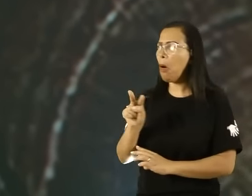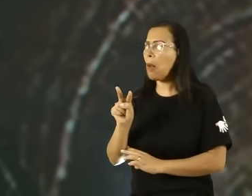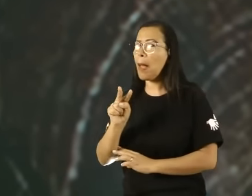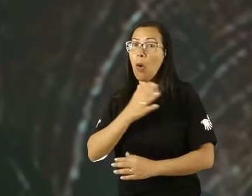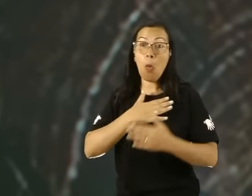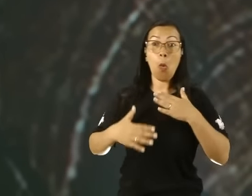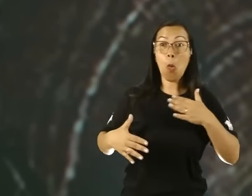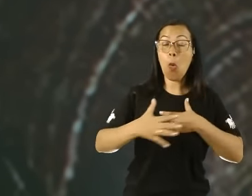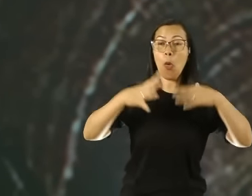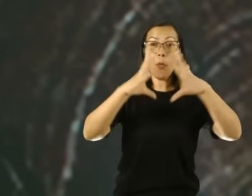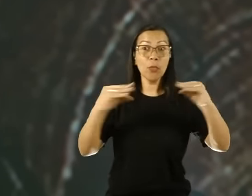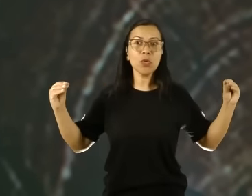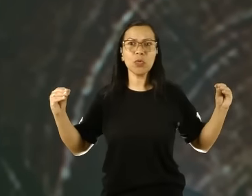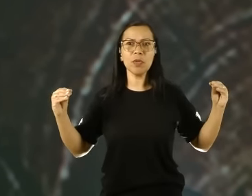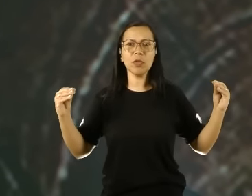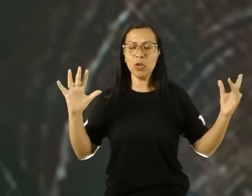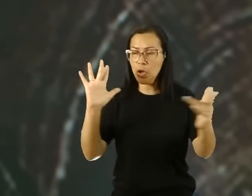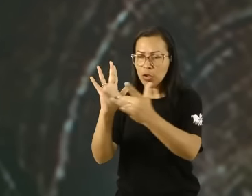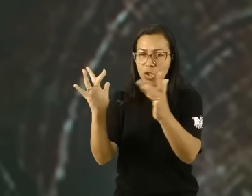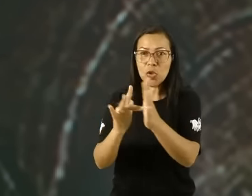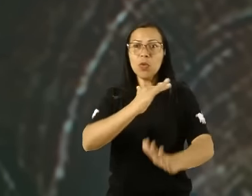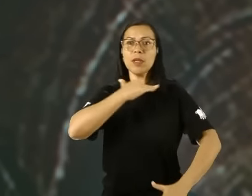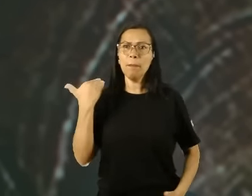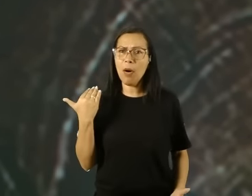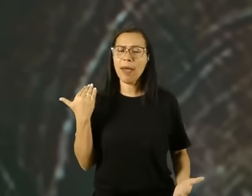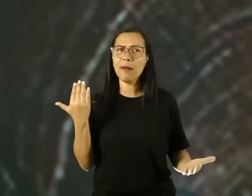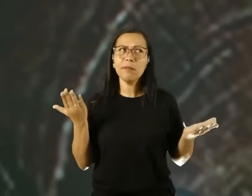Jesus. Confusos, vulneráveis, incertos.